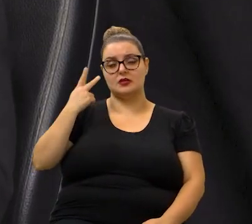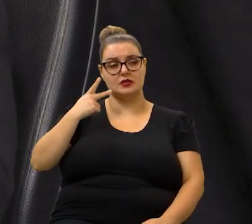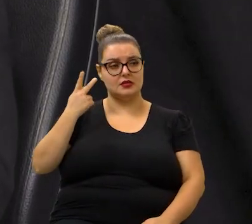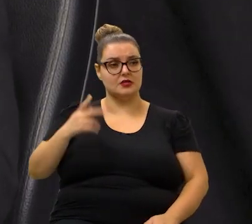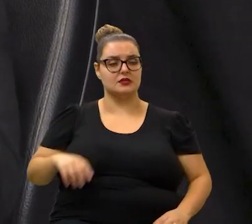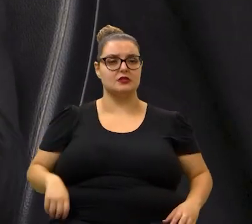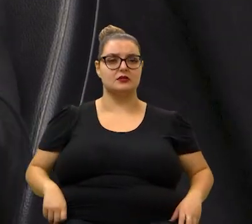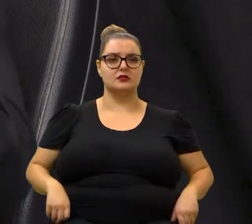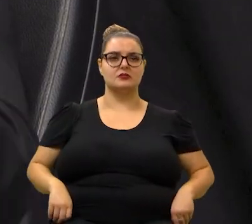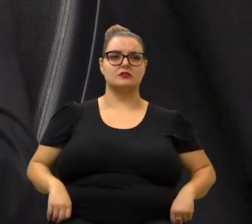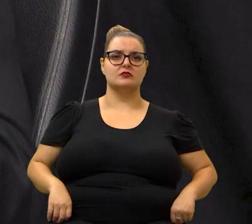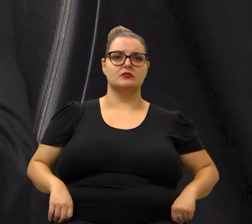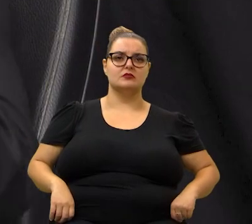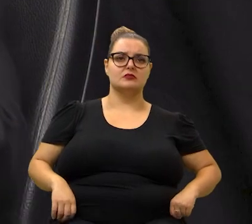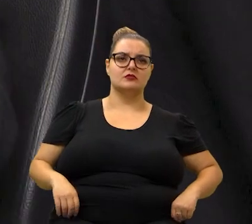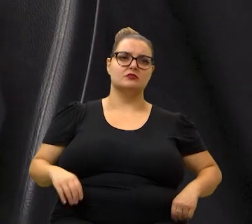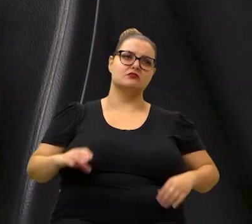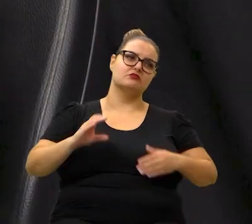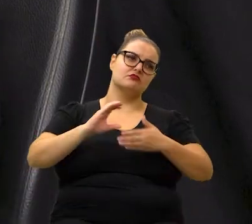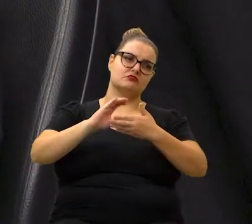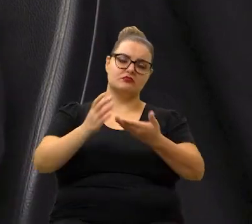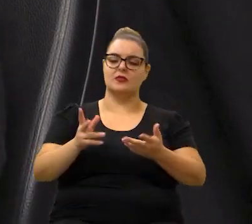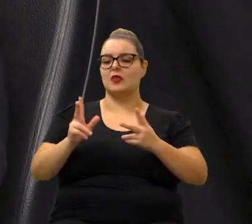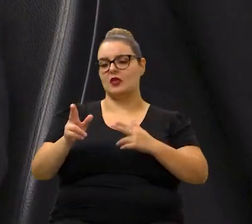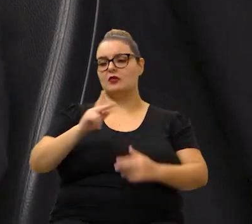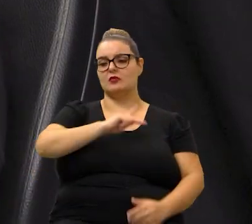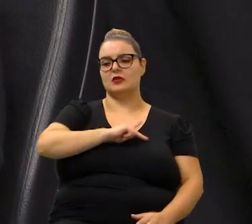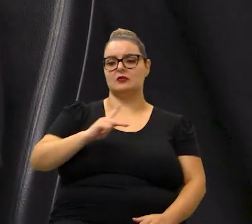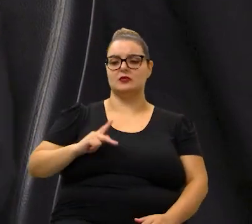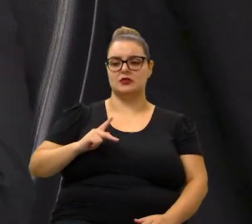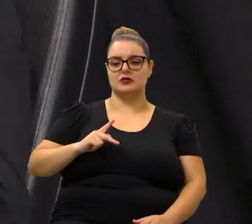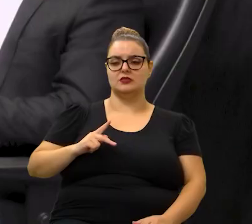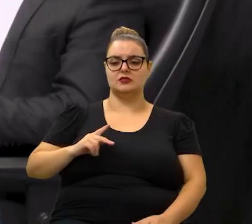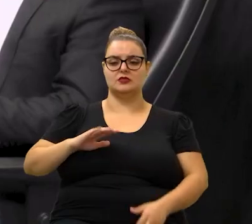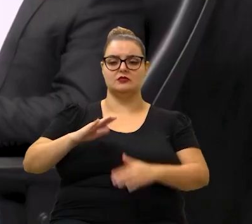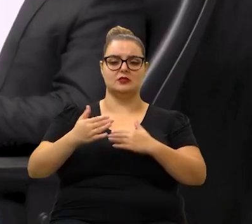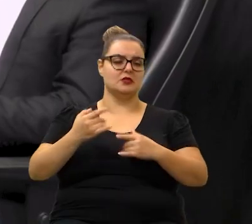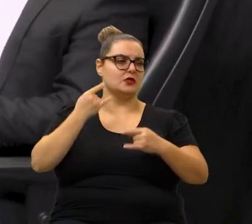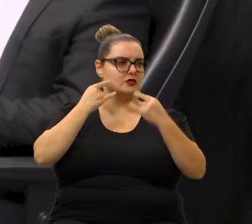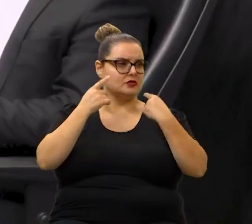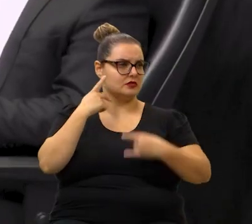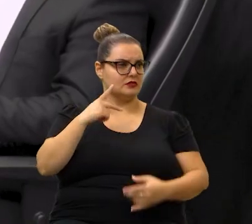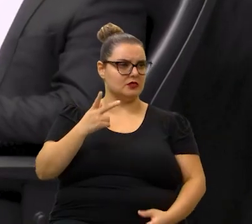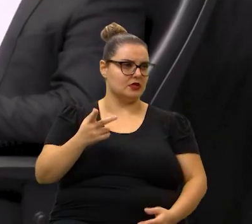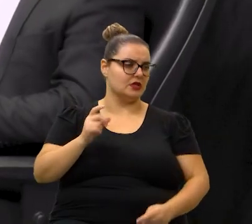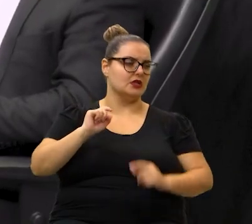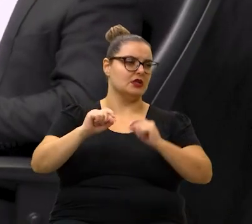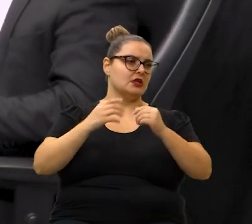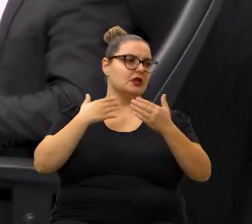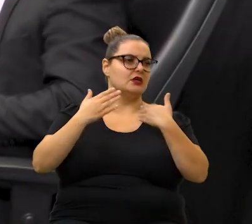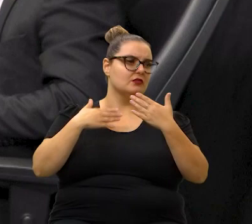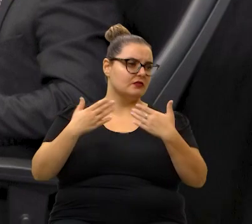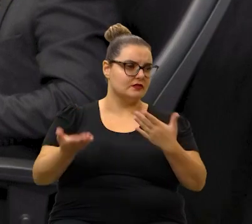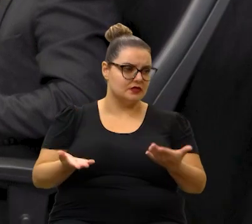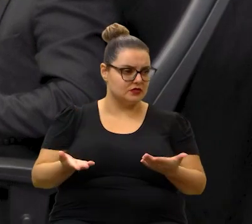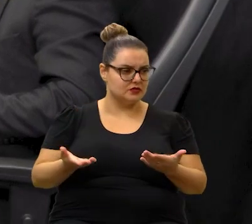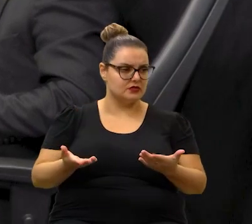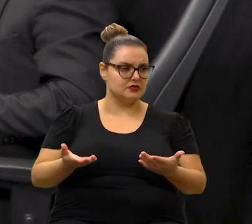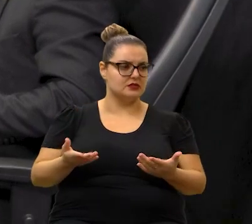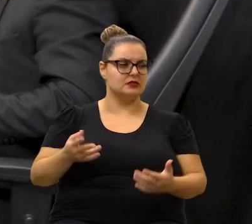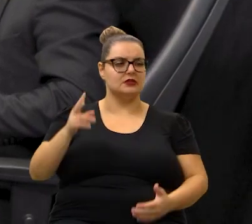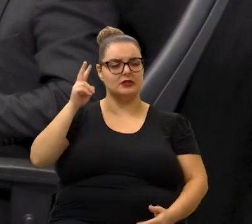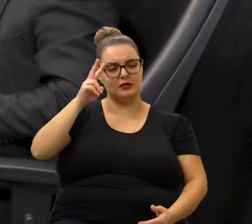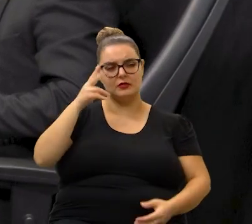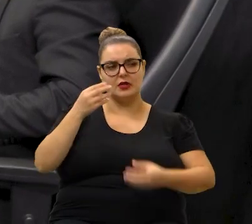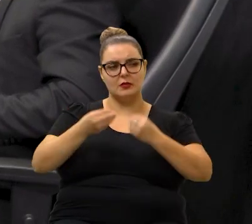vereador tava no conselho como presidente de bairro na época mas surgiu de um interesse seu alguém conversou com você dá